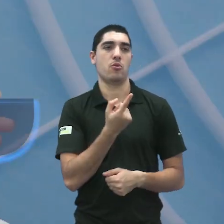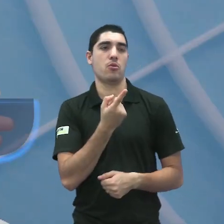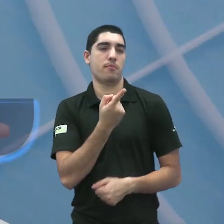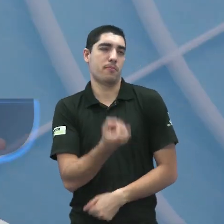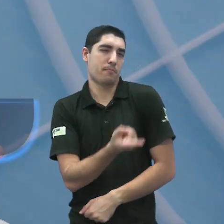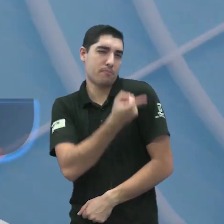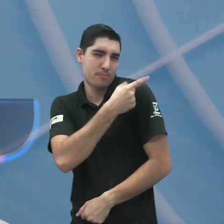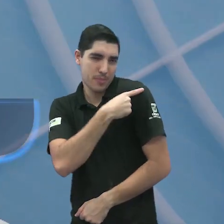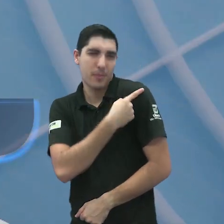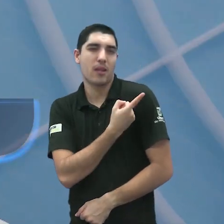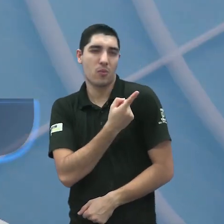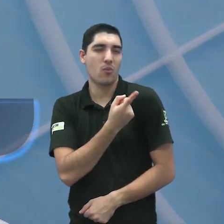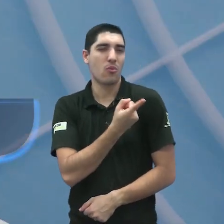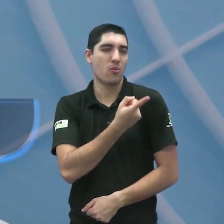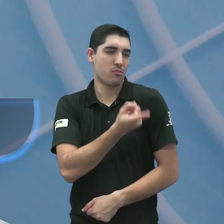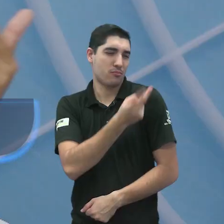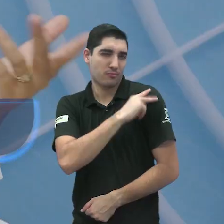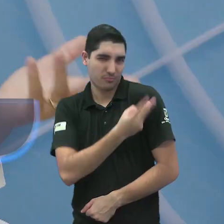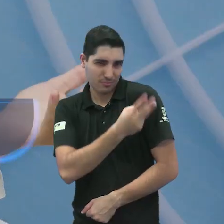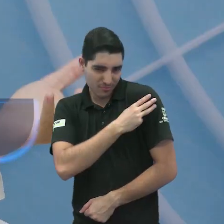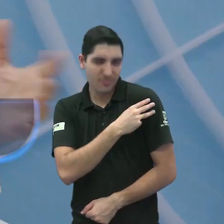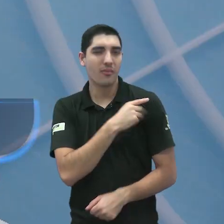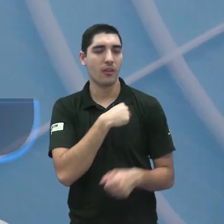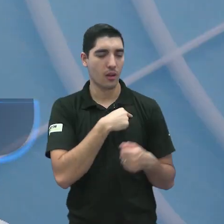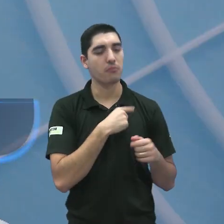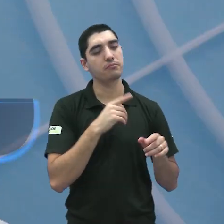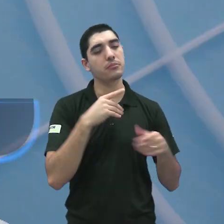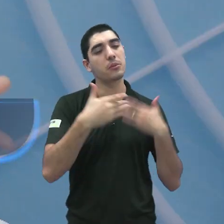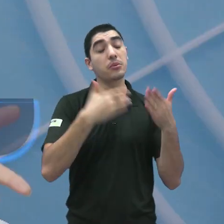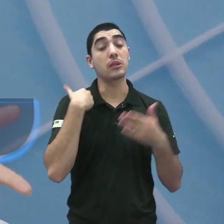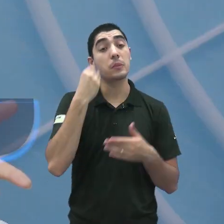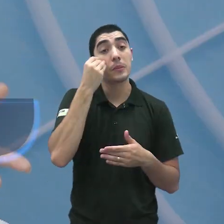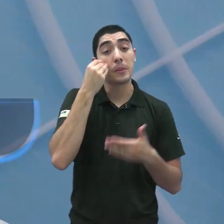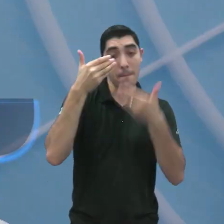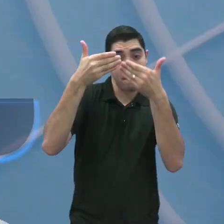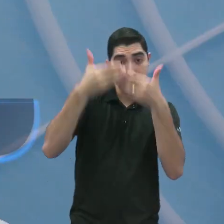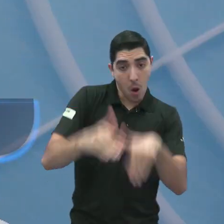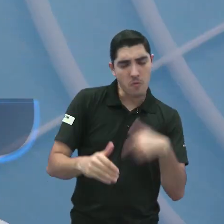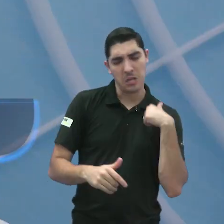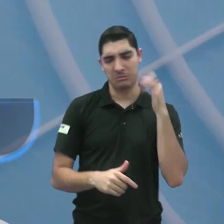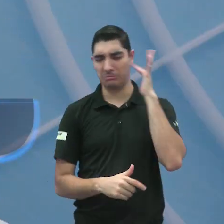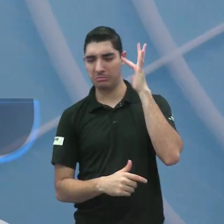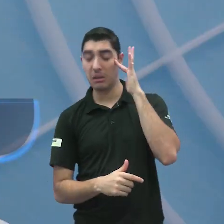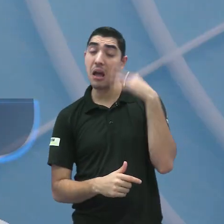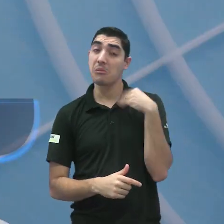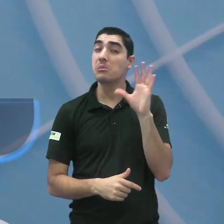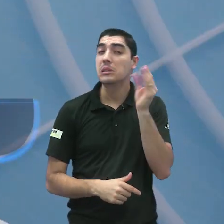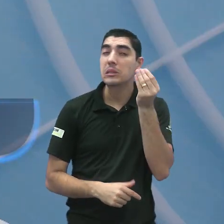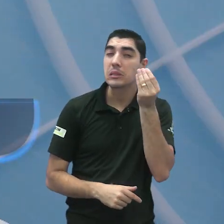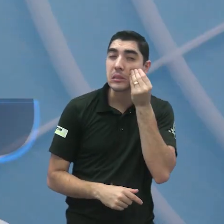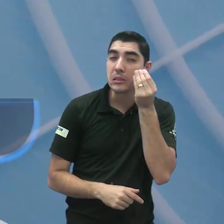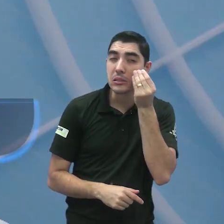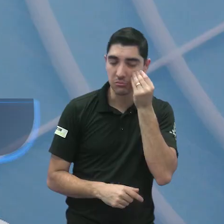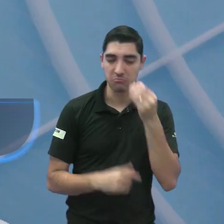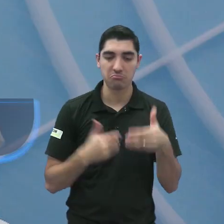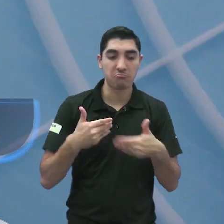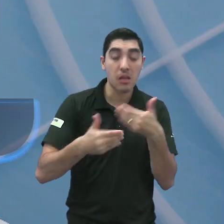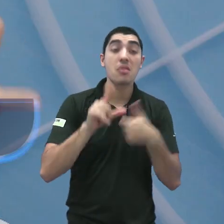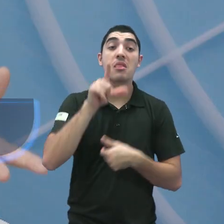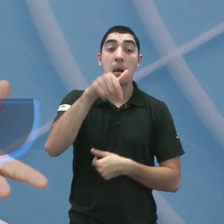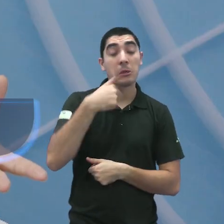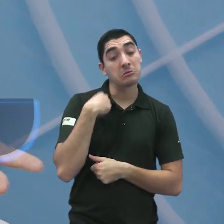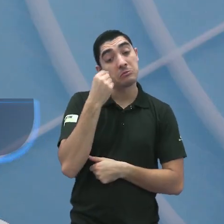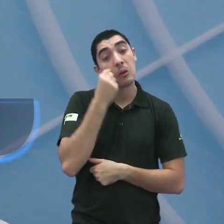então era um programa seriado, e aí eu decidi participar, porque eu imaginei, eu vou tentar, e no final eu vejo a minha